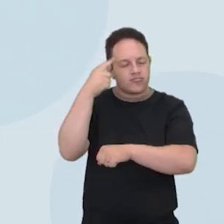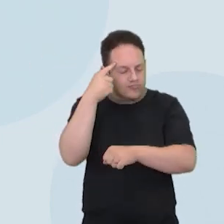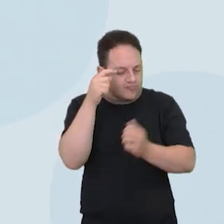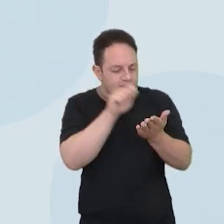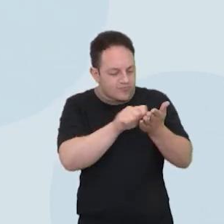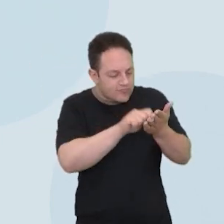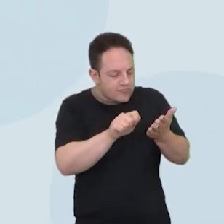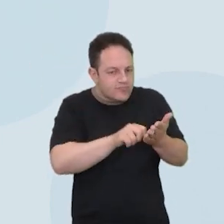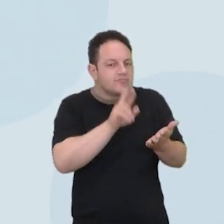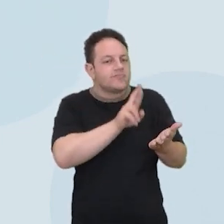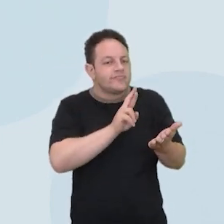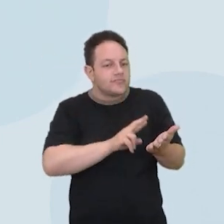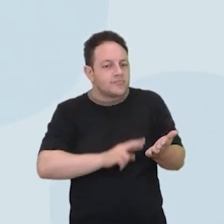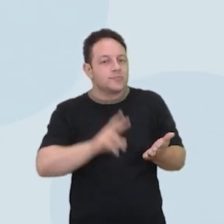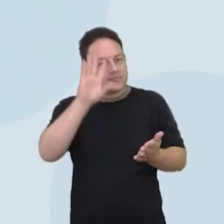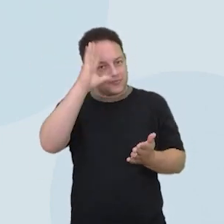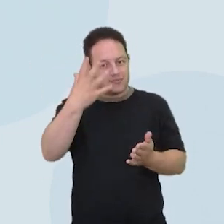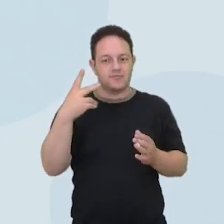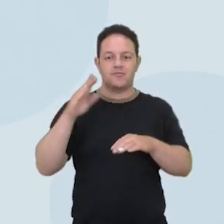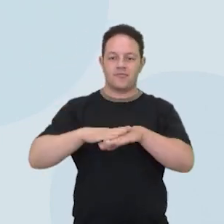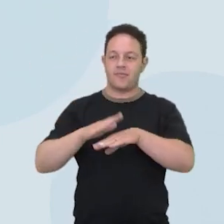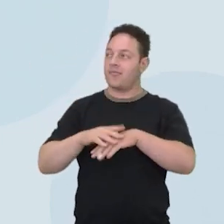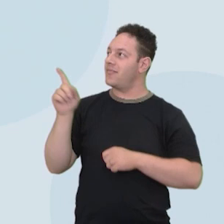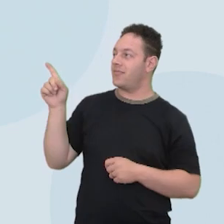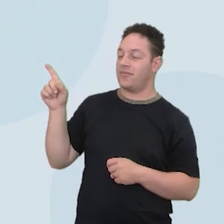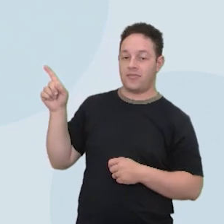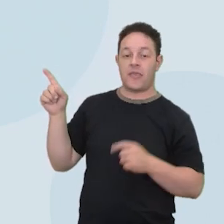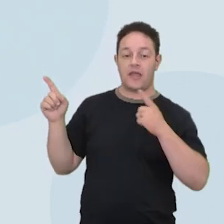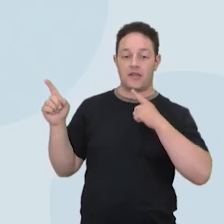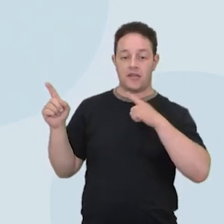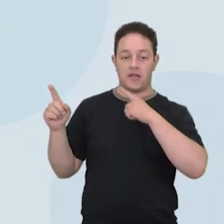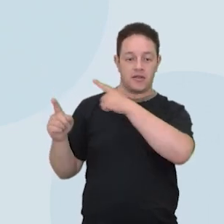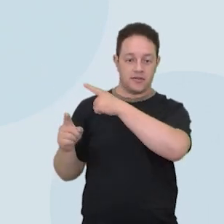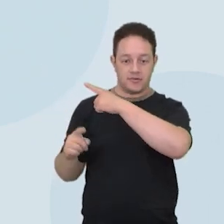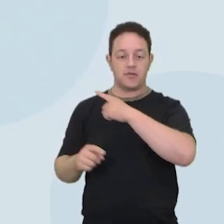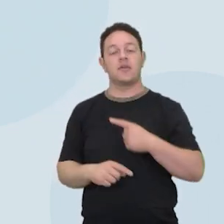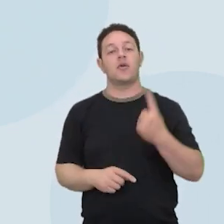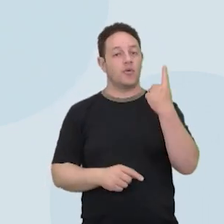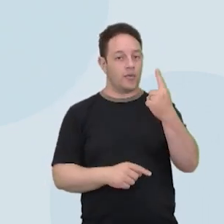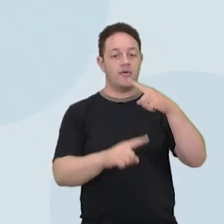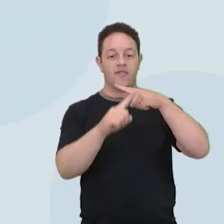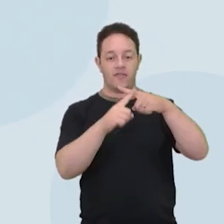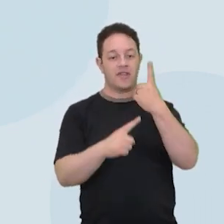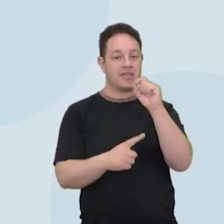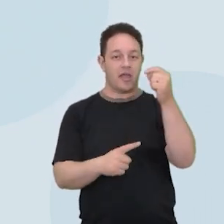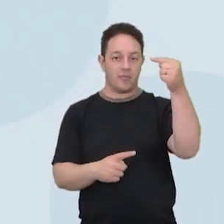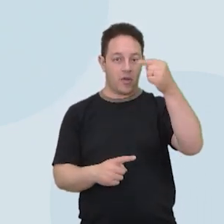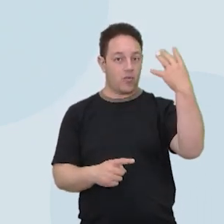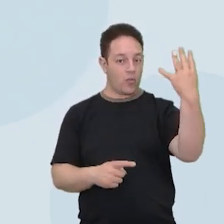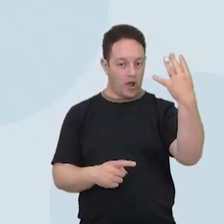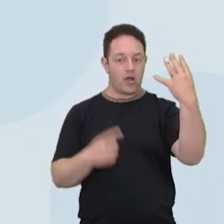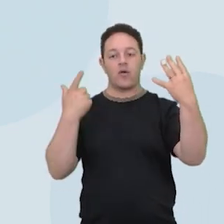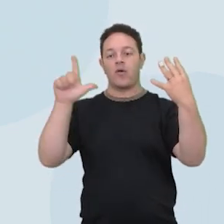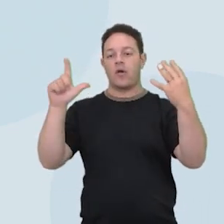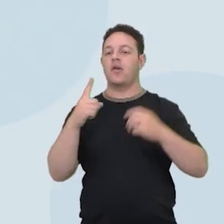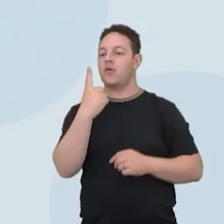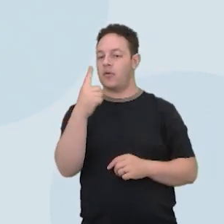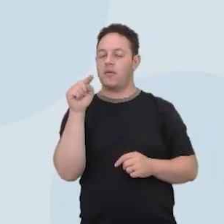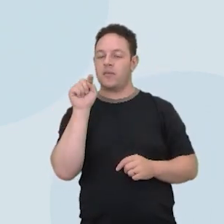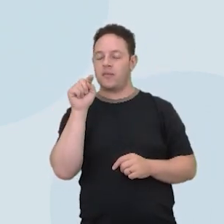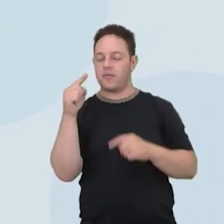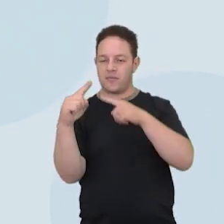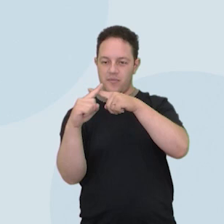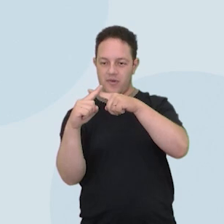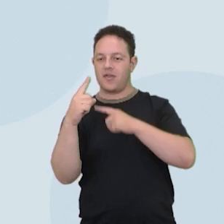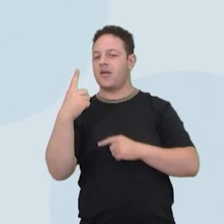as continhas resolvendo aí, que vocês estão vendo que tem multiplicação de log de multiplicação de base, é isso?